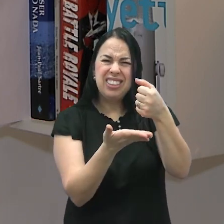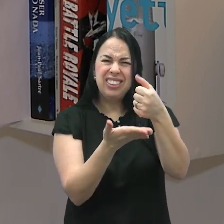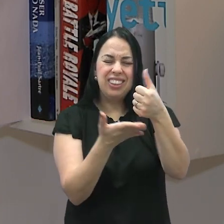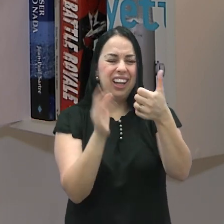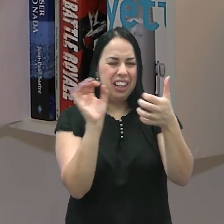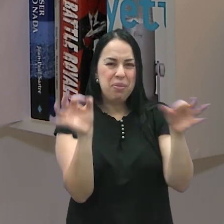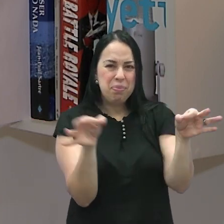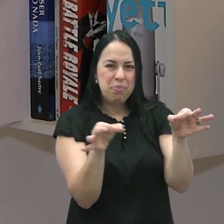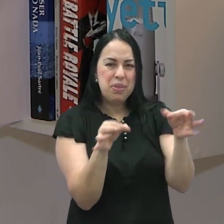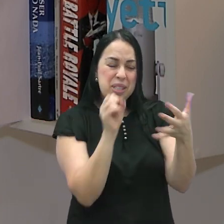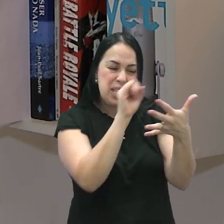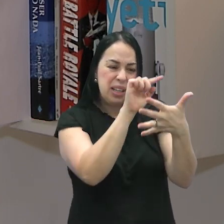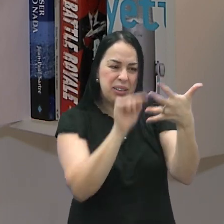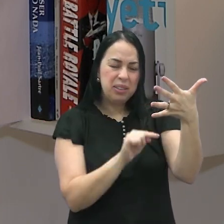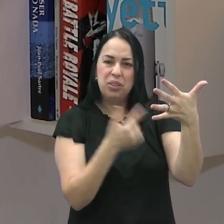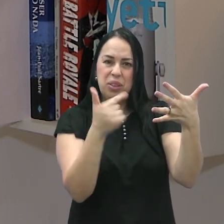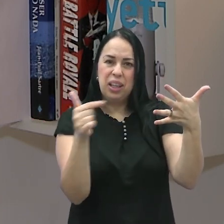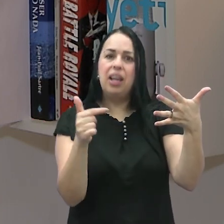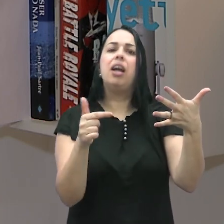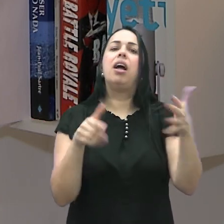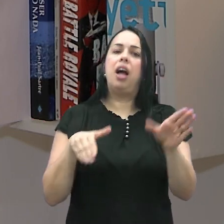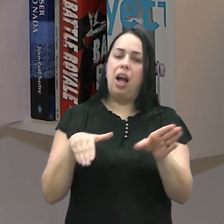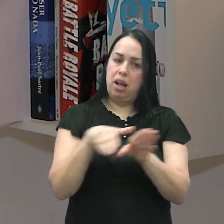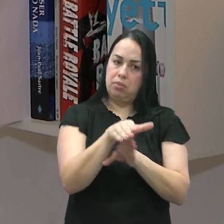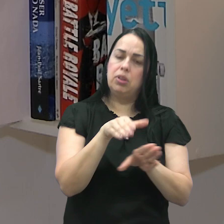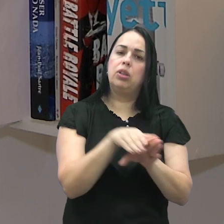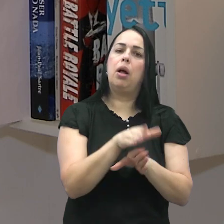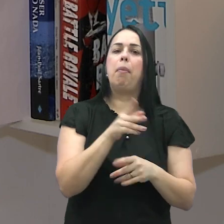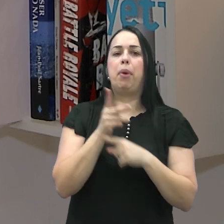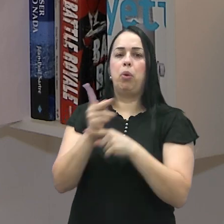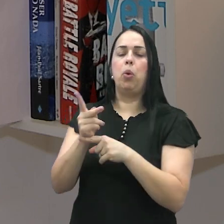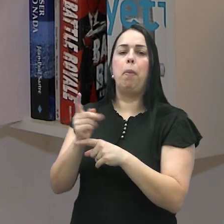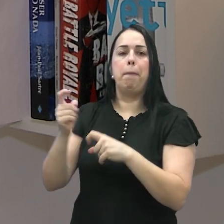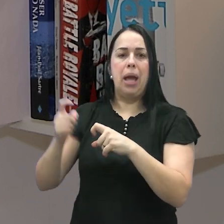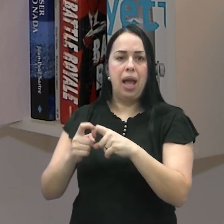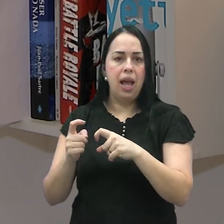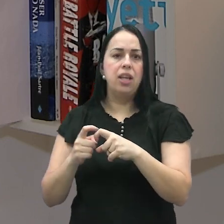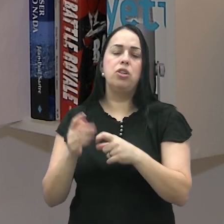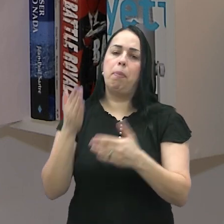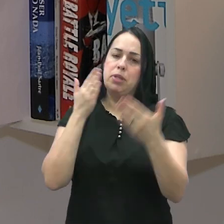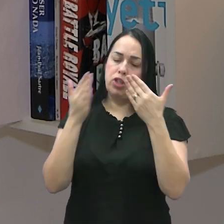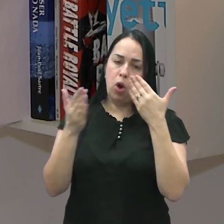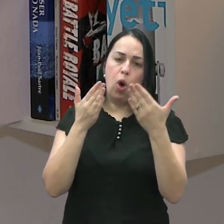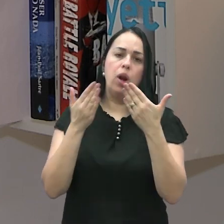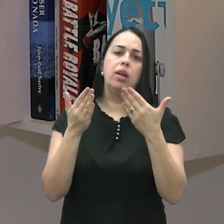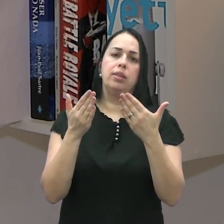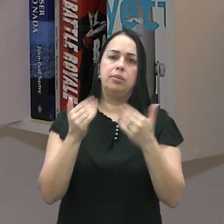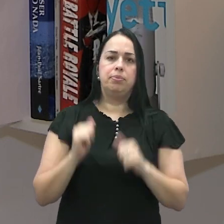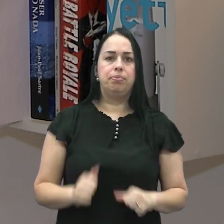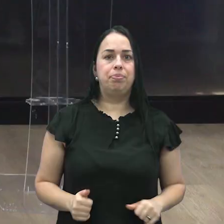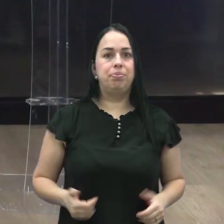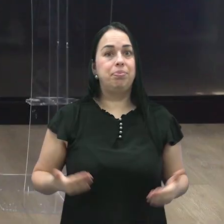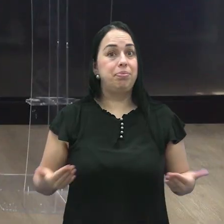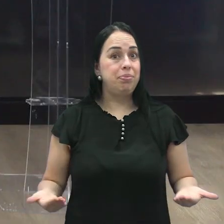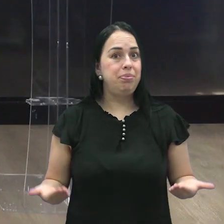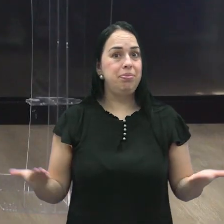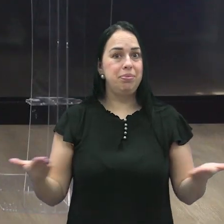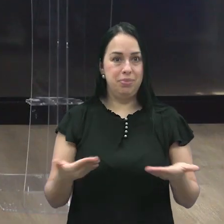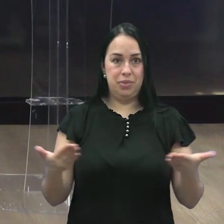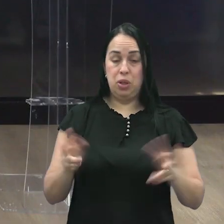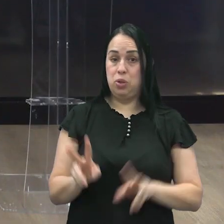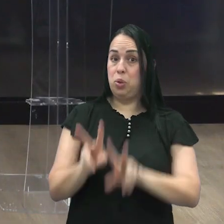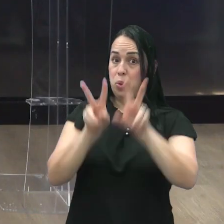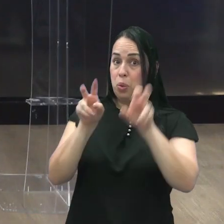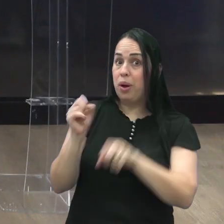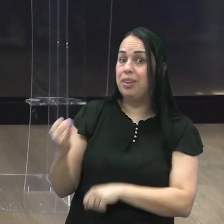básico. Depois desse básico não estando muito legal, aí sim eu recomendo buscar um médico, buscar um psicólogo, buscar alguma ajuda extra, né? A gente fala agora